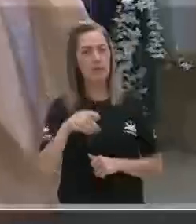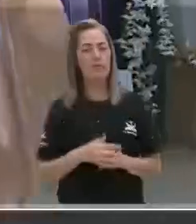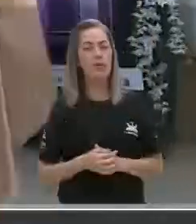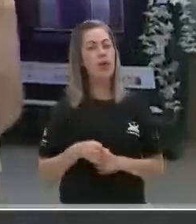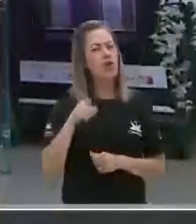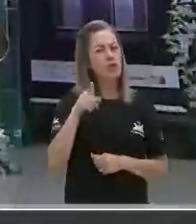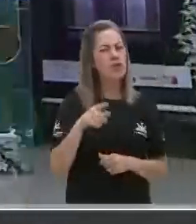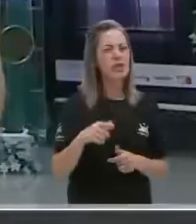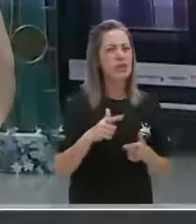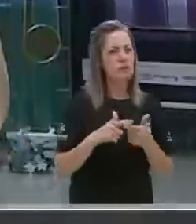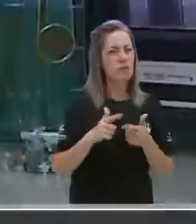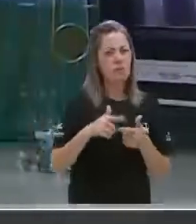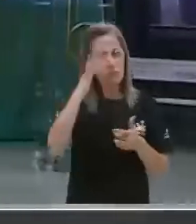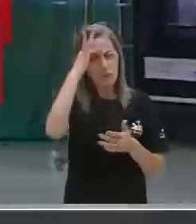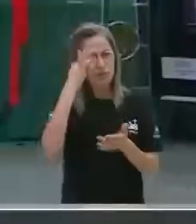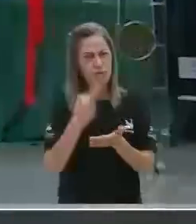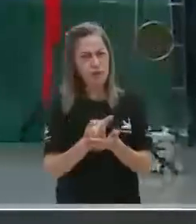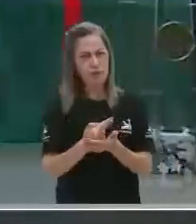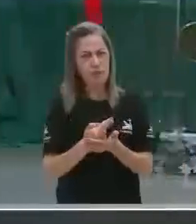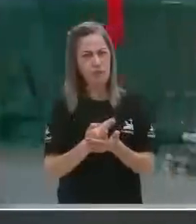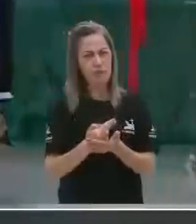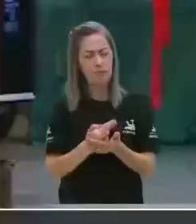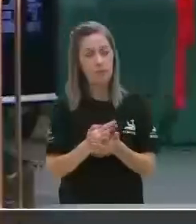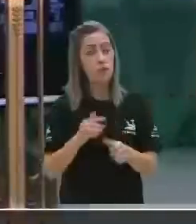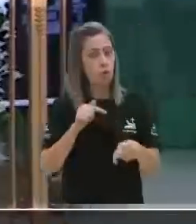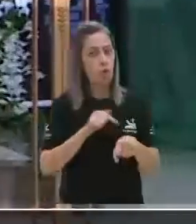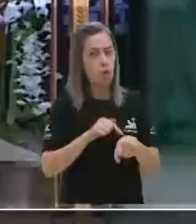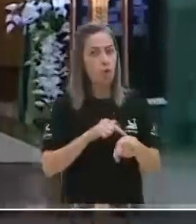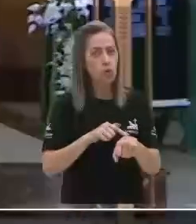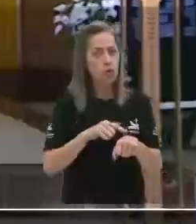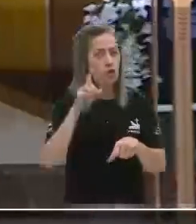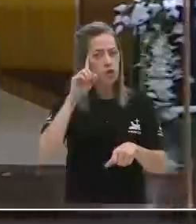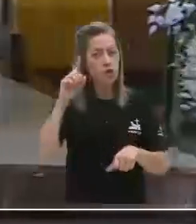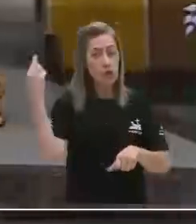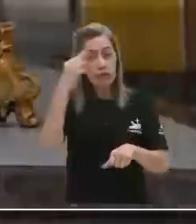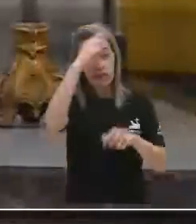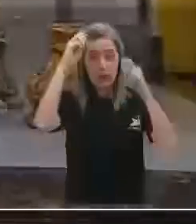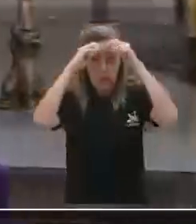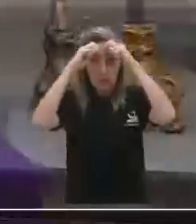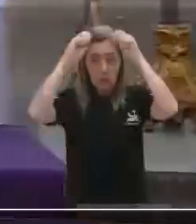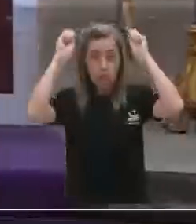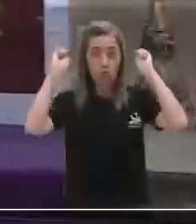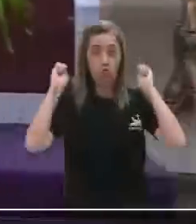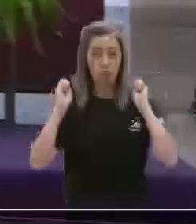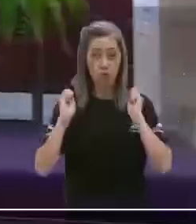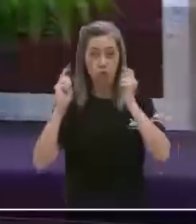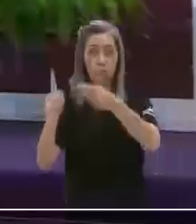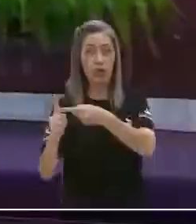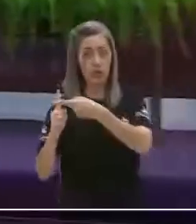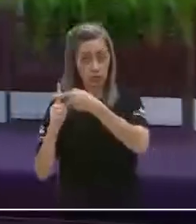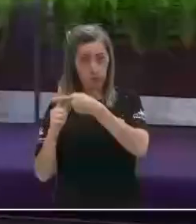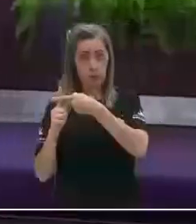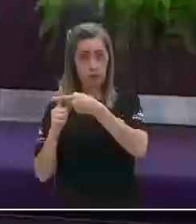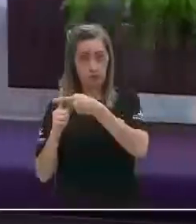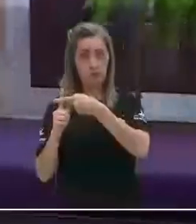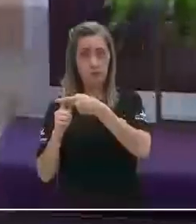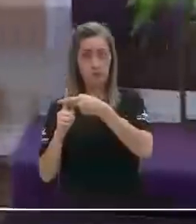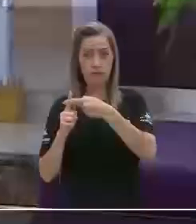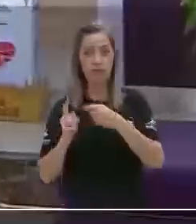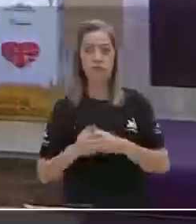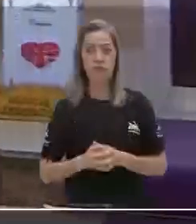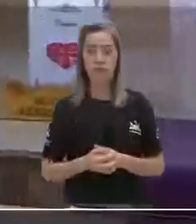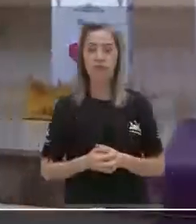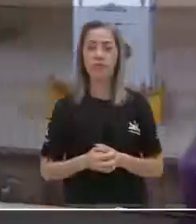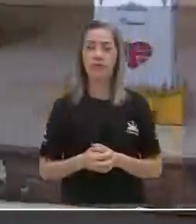Hoje é dia de São João da Cruz. Não vou poder falar, apesar de ser apaixonado por ele, grande místico